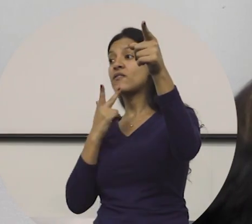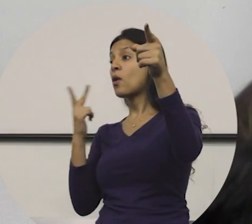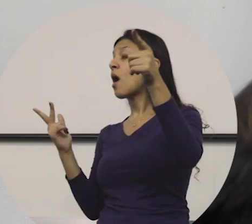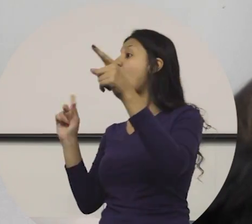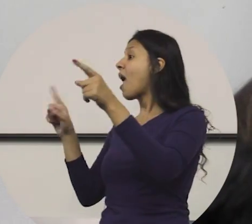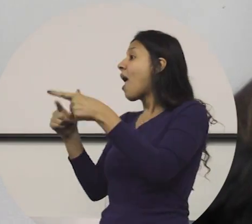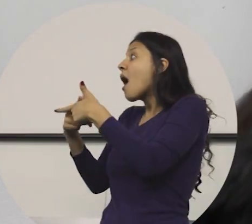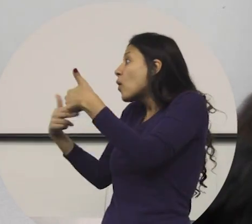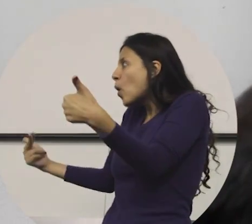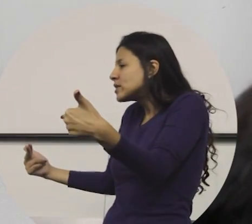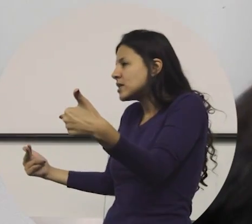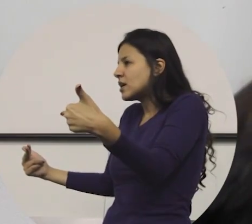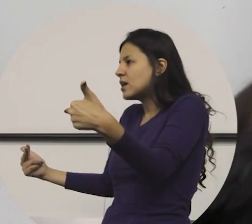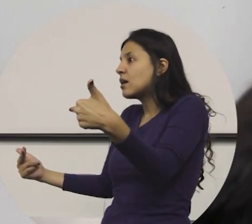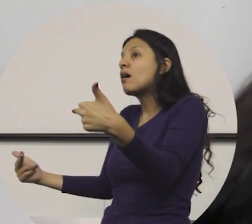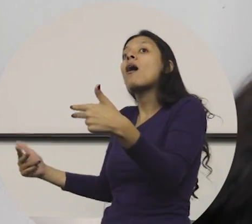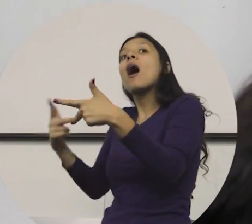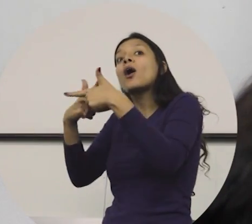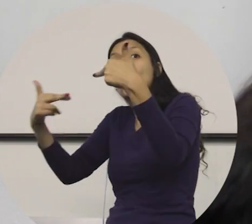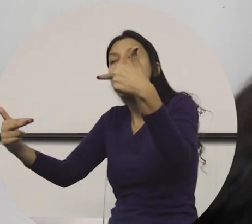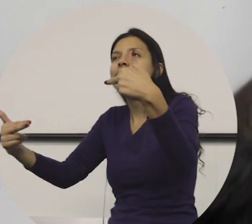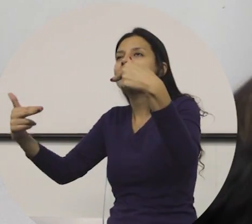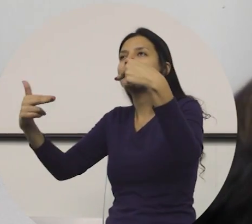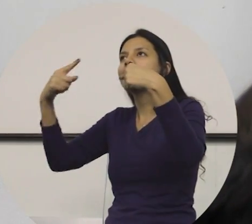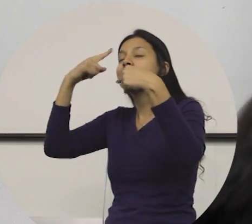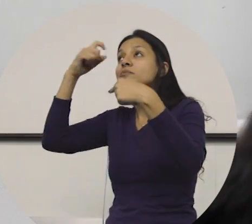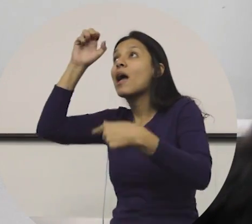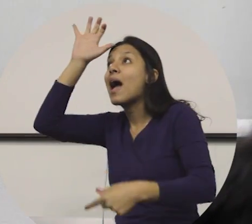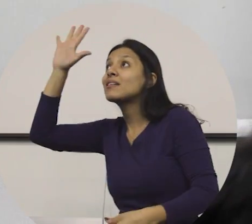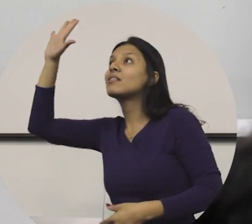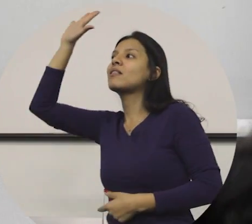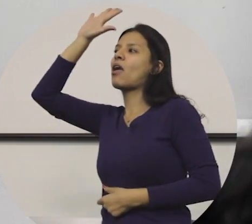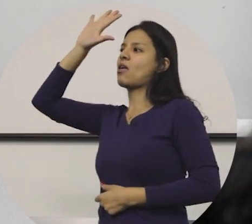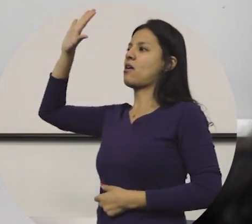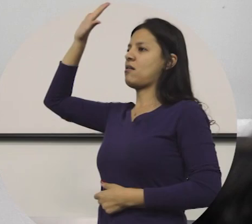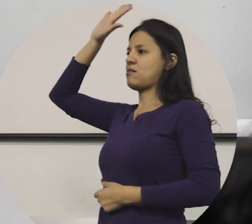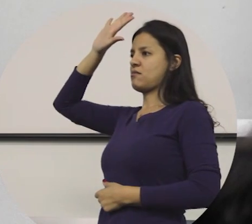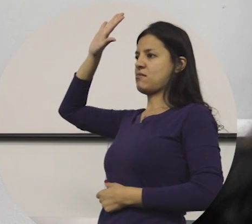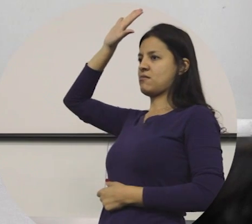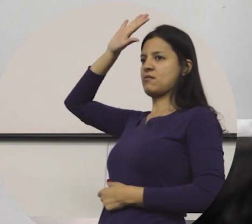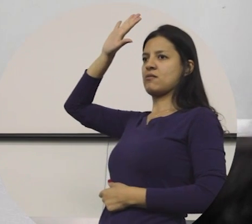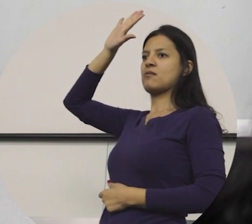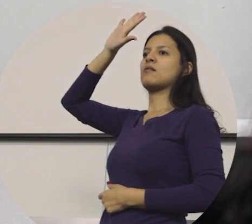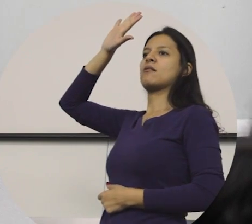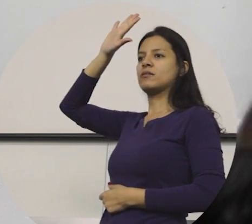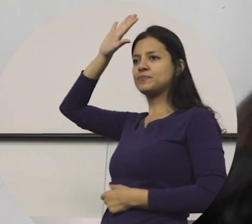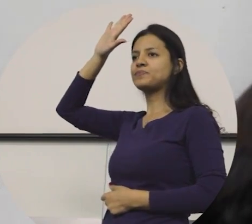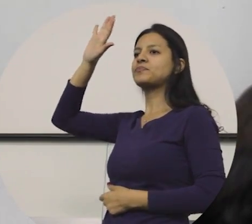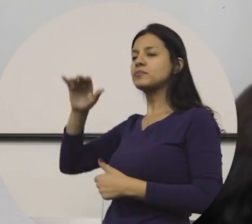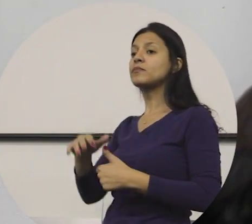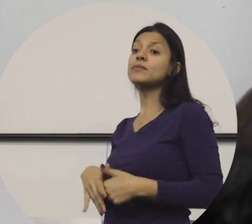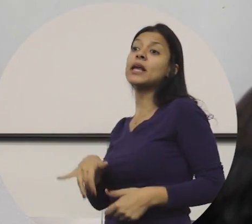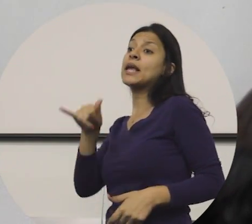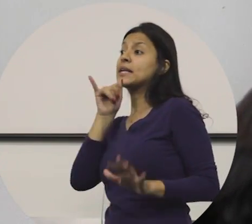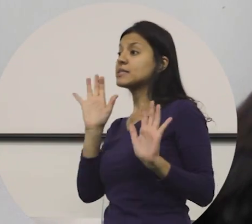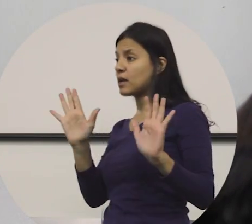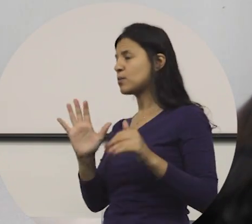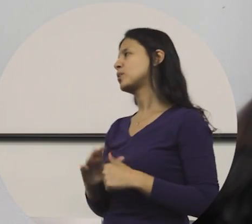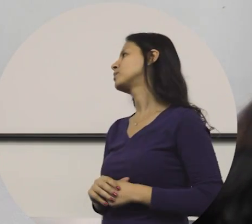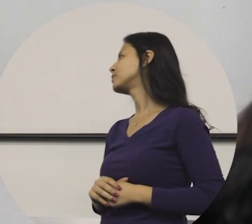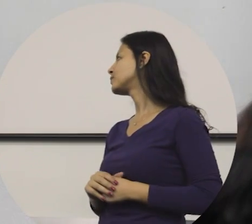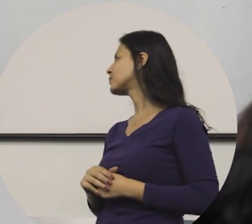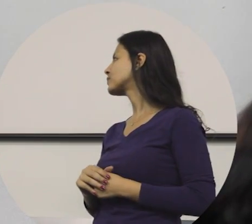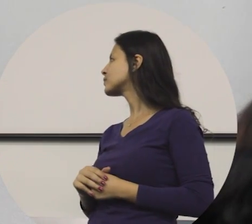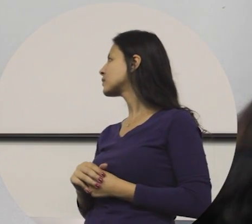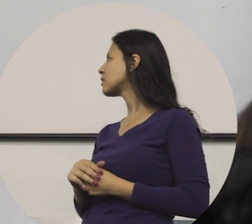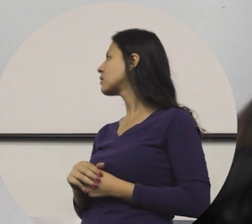A coisa, a ideia que é provocada, né? Aquilo que, poxa... Então, por exemplo, eu vou dar